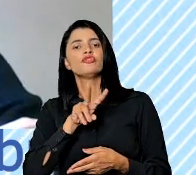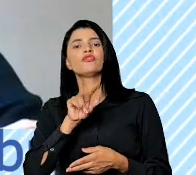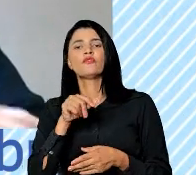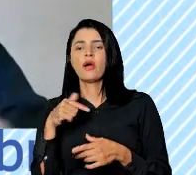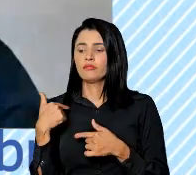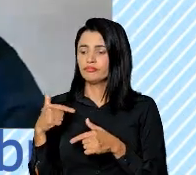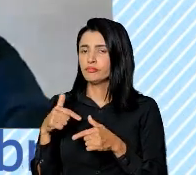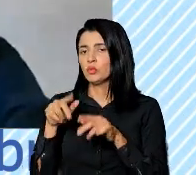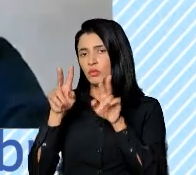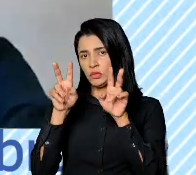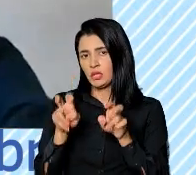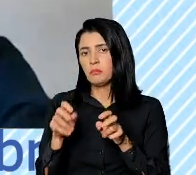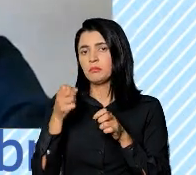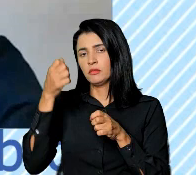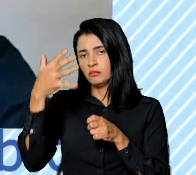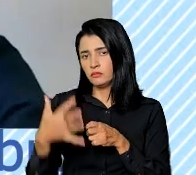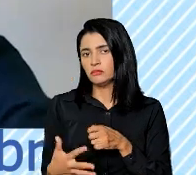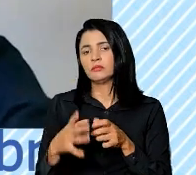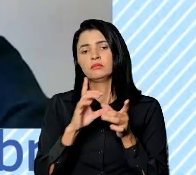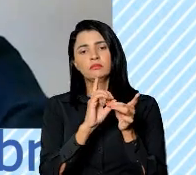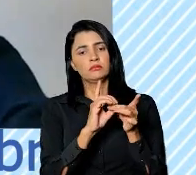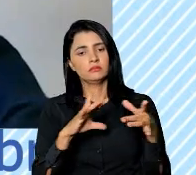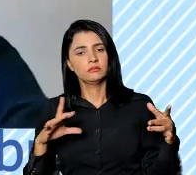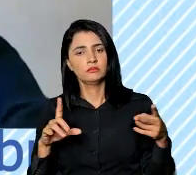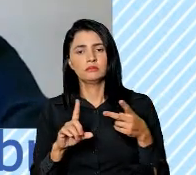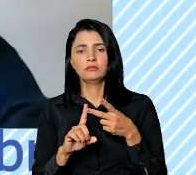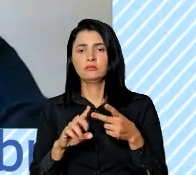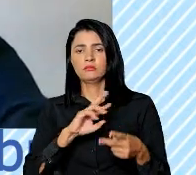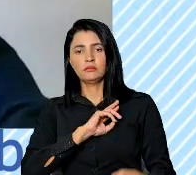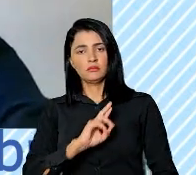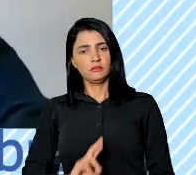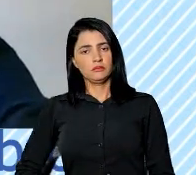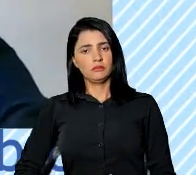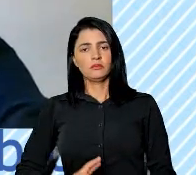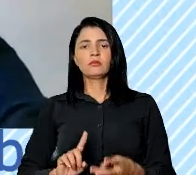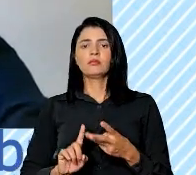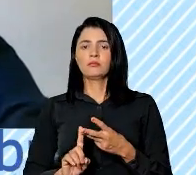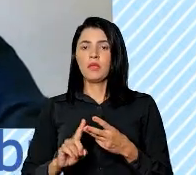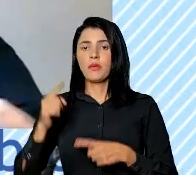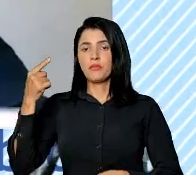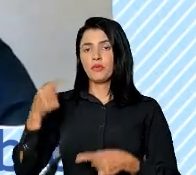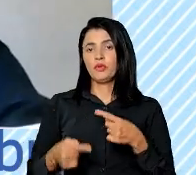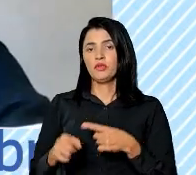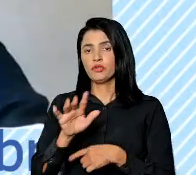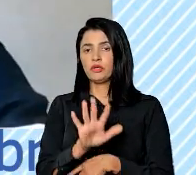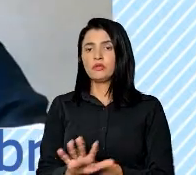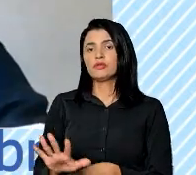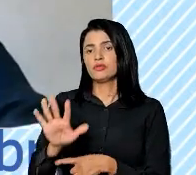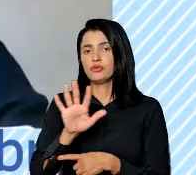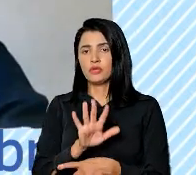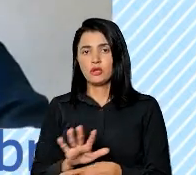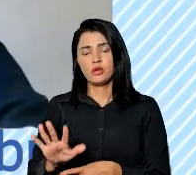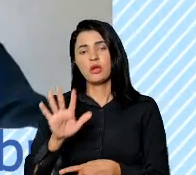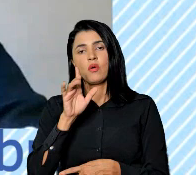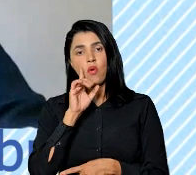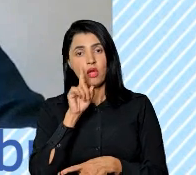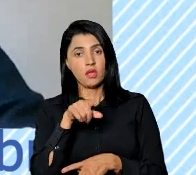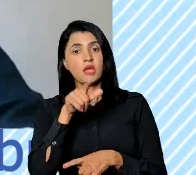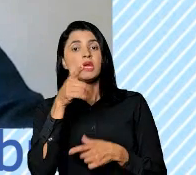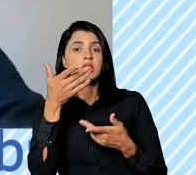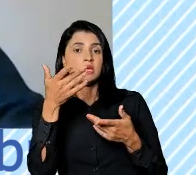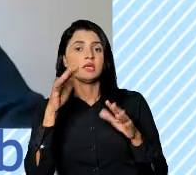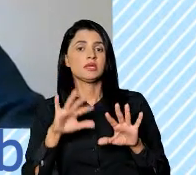da temática da democracia, da república, da política em geral. A direção deste evento